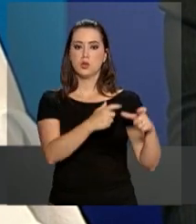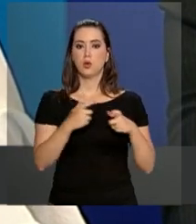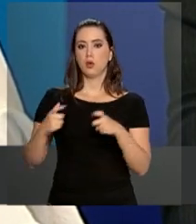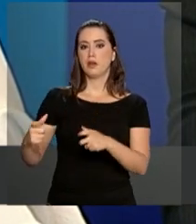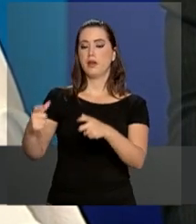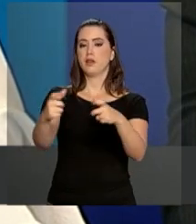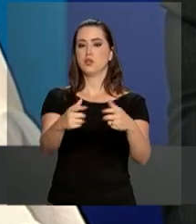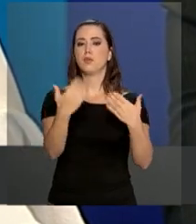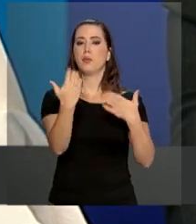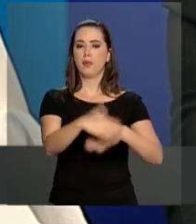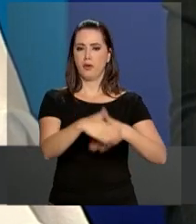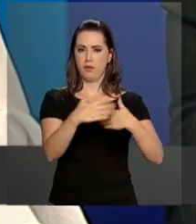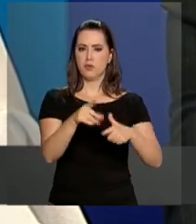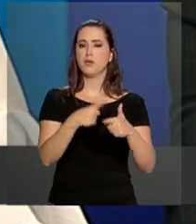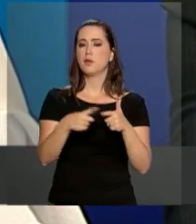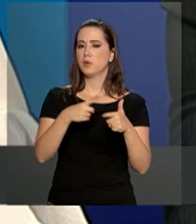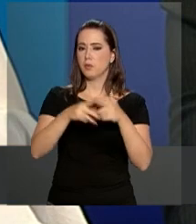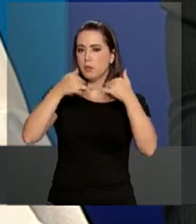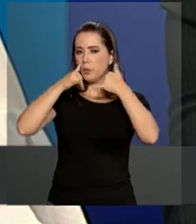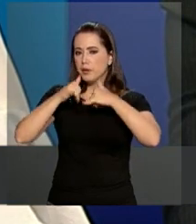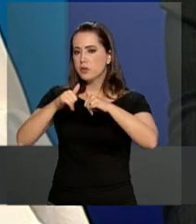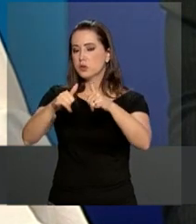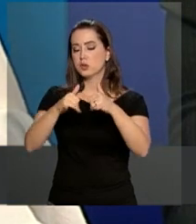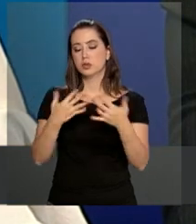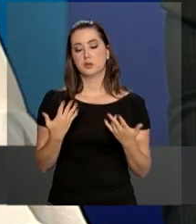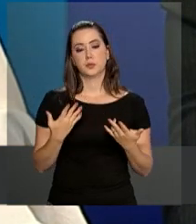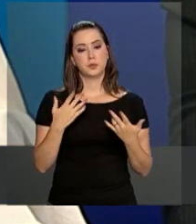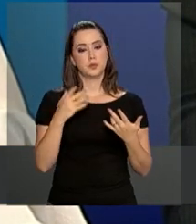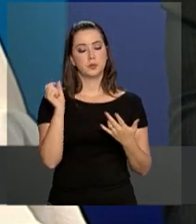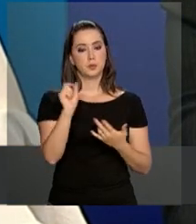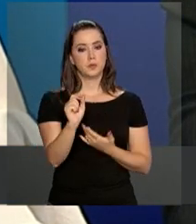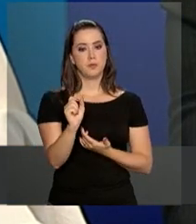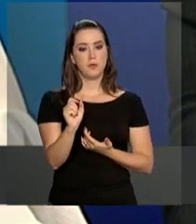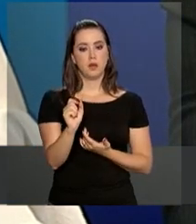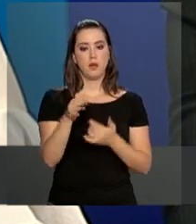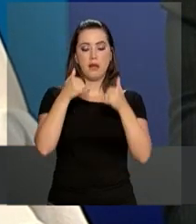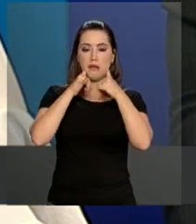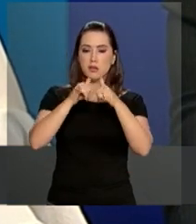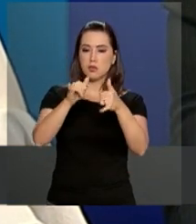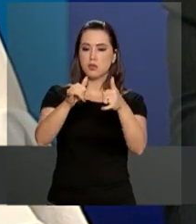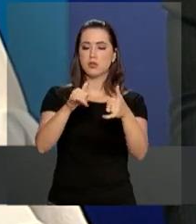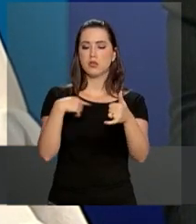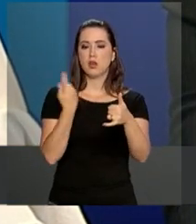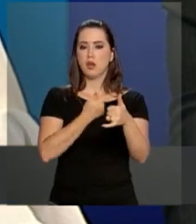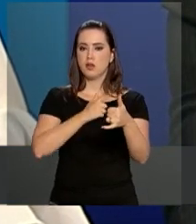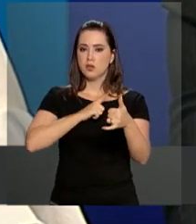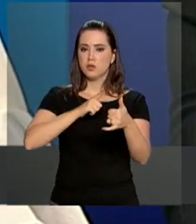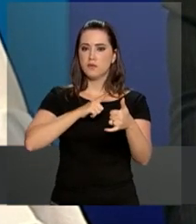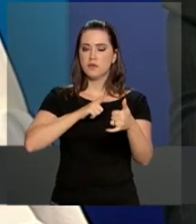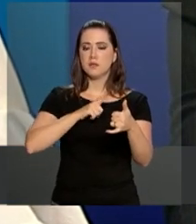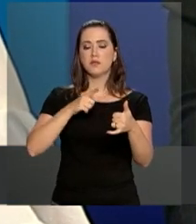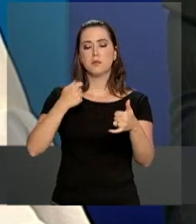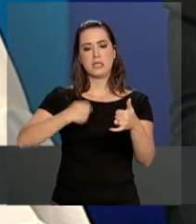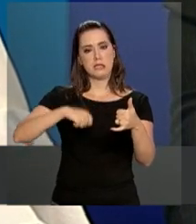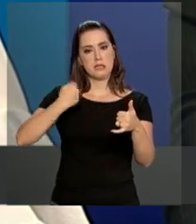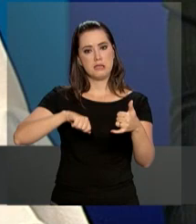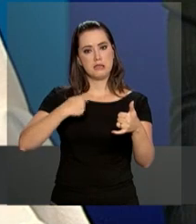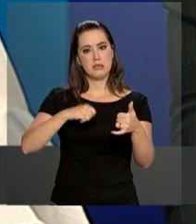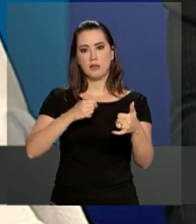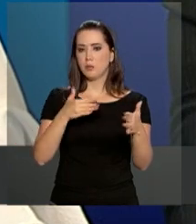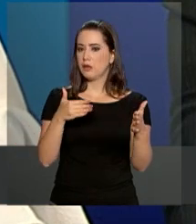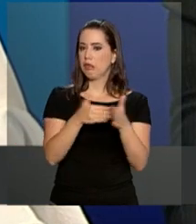nós tivemos alguma ocorrência né sendo que a energia elétrica que nós tivemos que interromper a